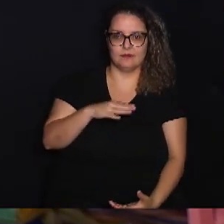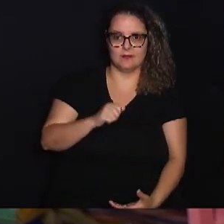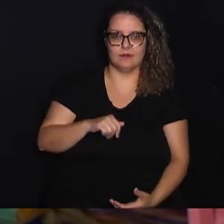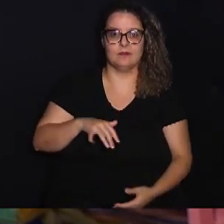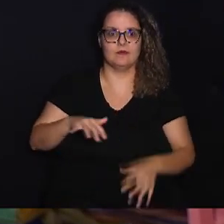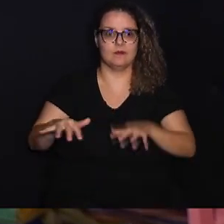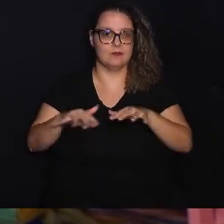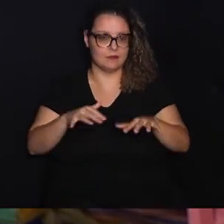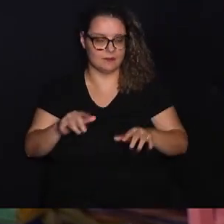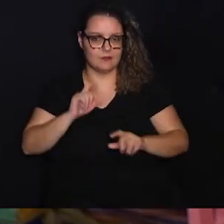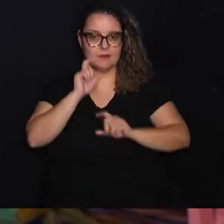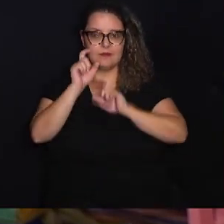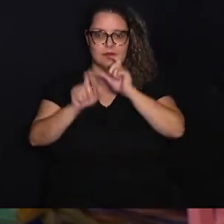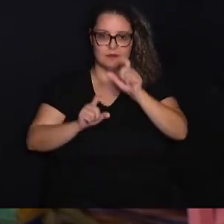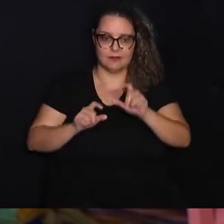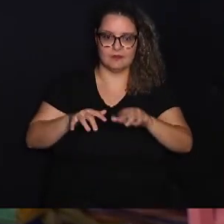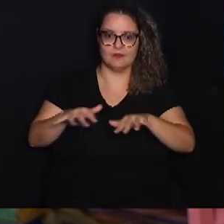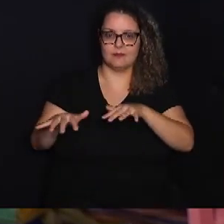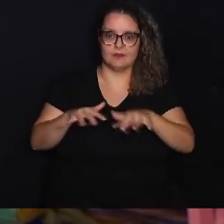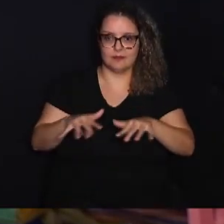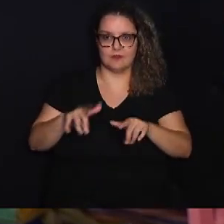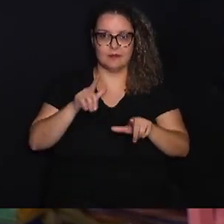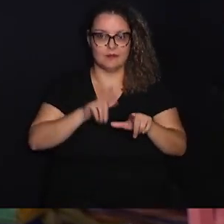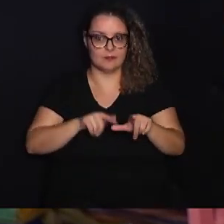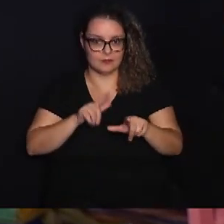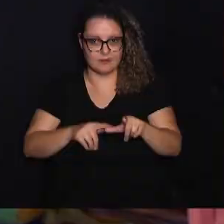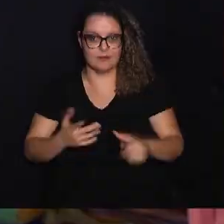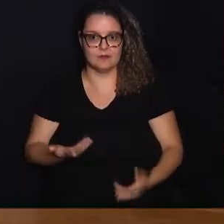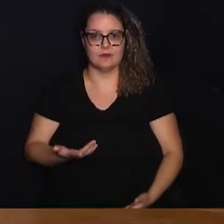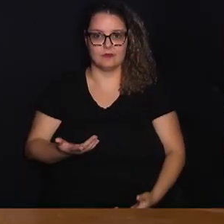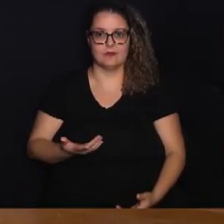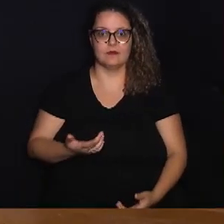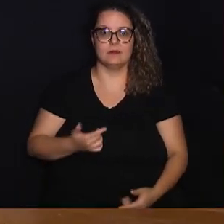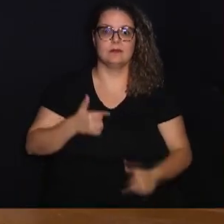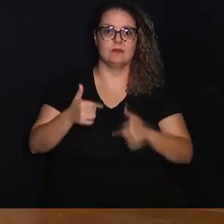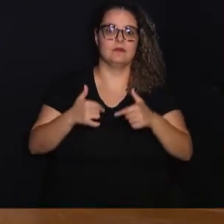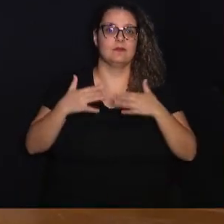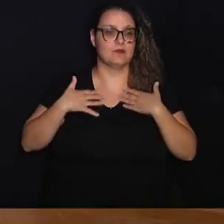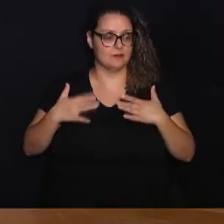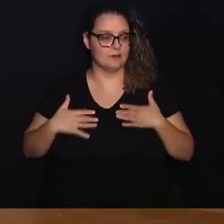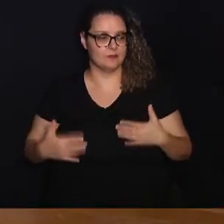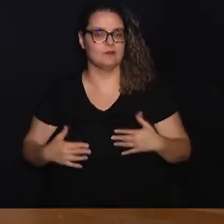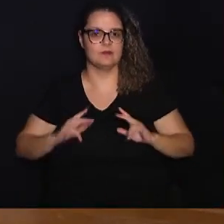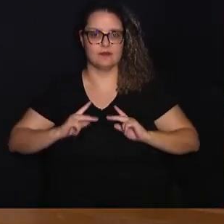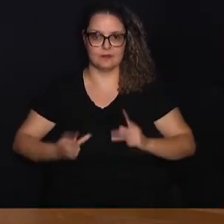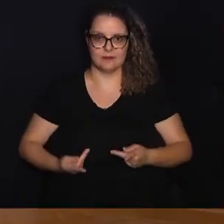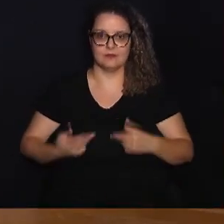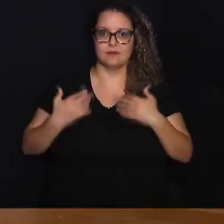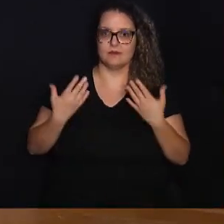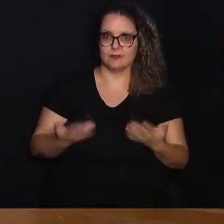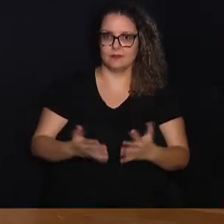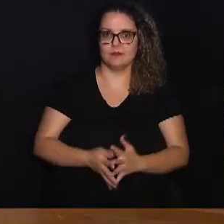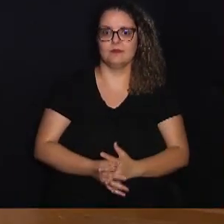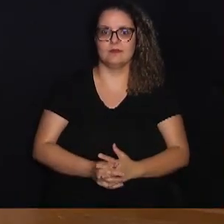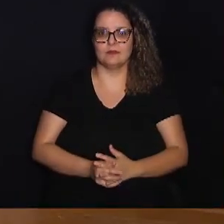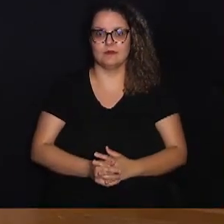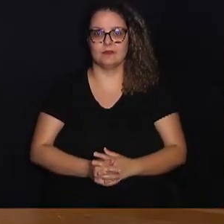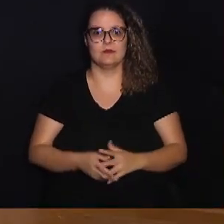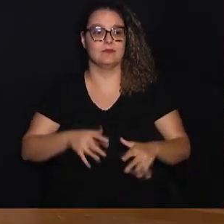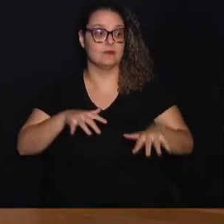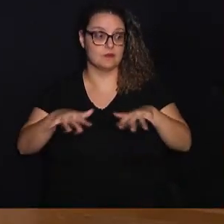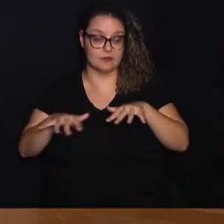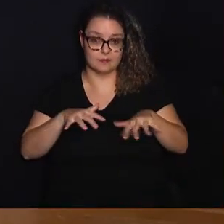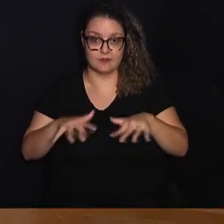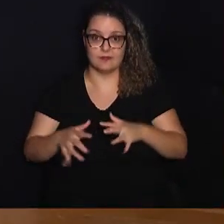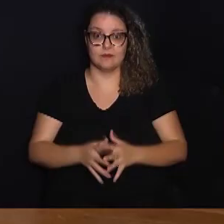movimento das palavras, o movimento das letras, para trabalhar o corpo humano. Então, esse